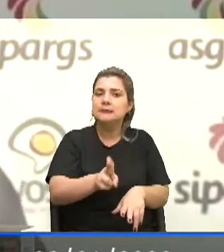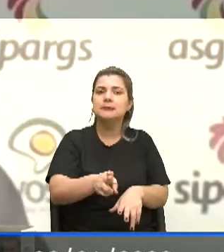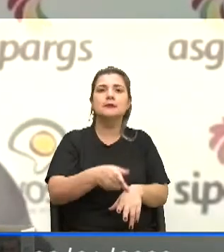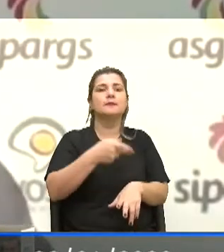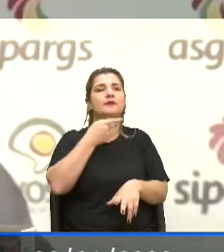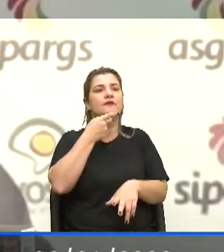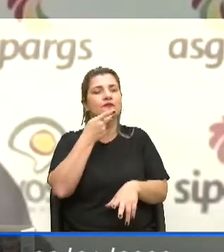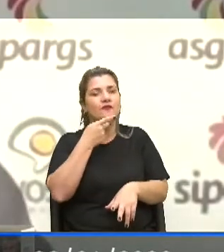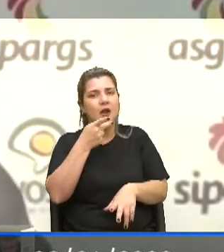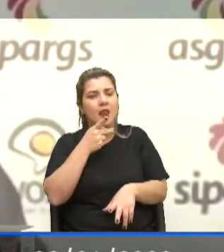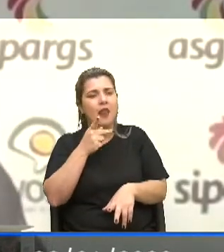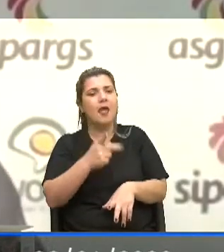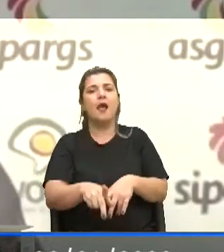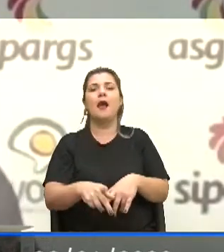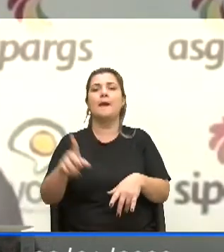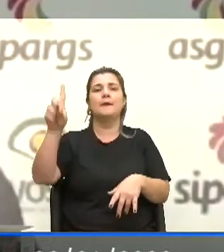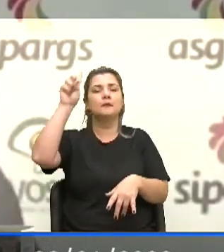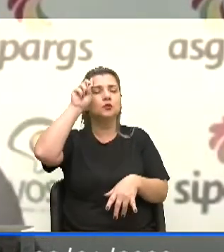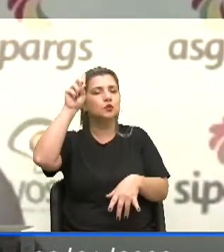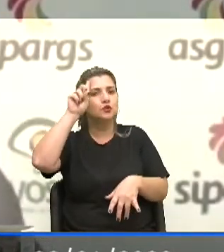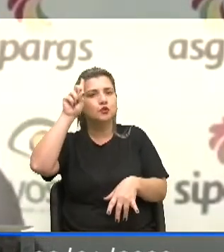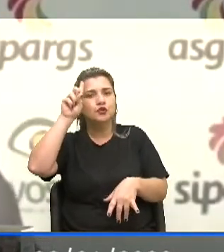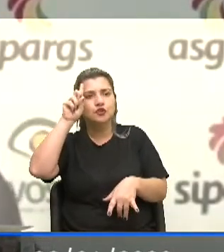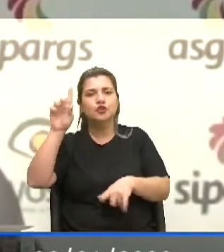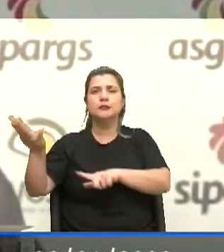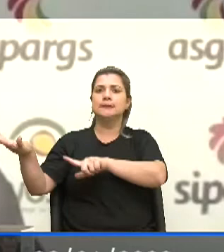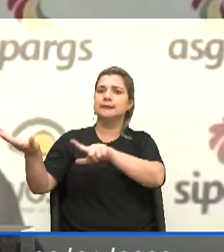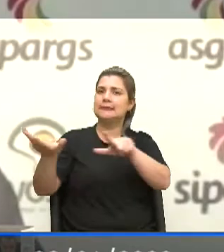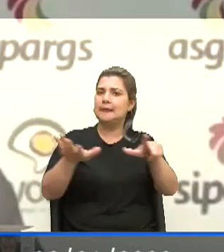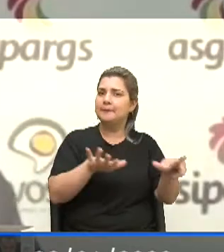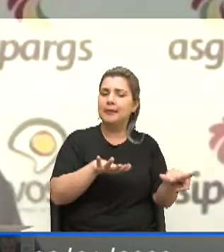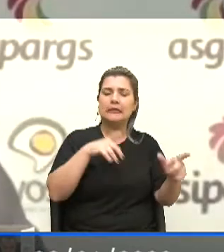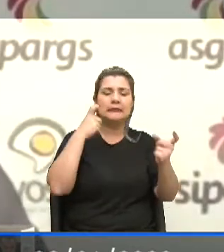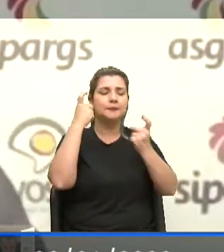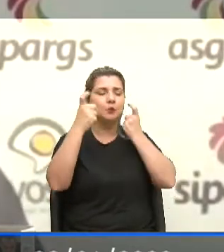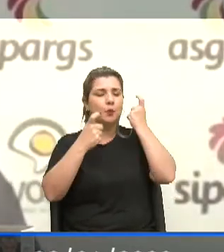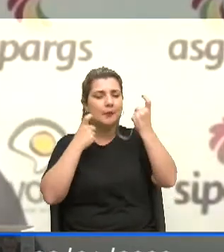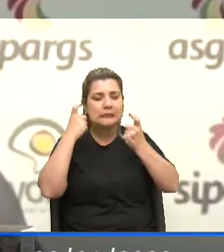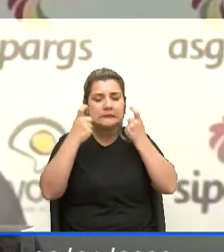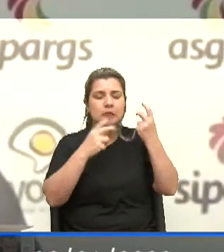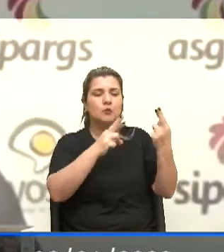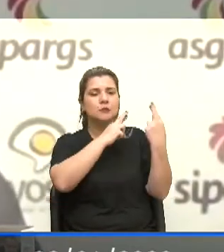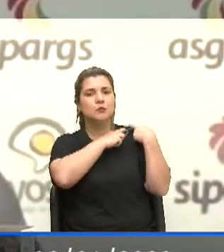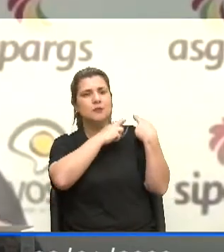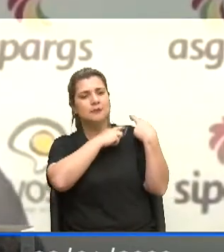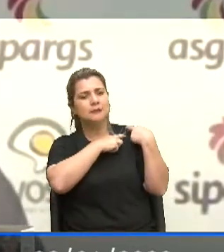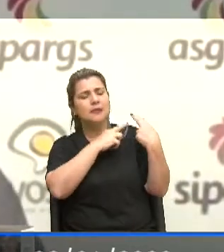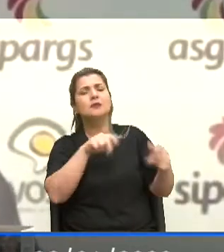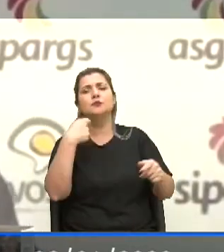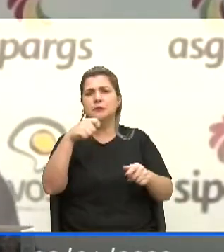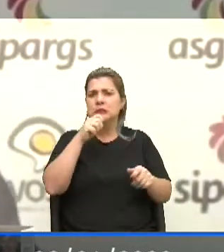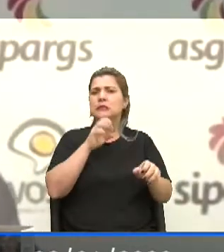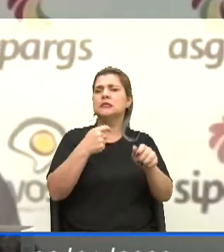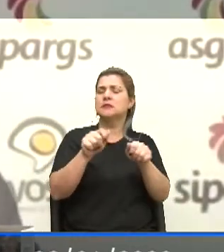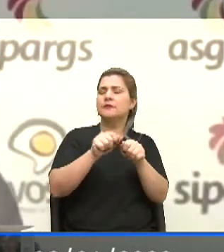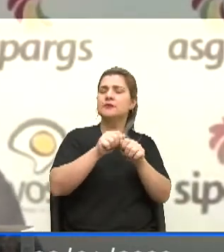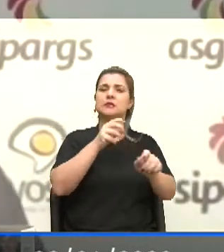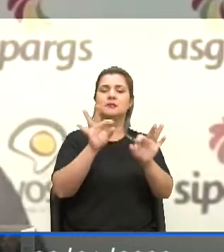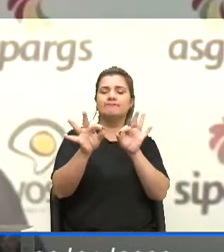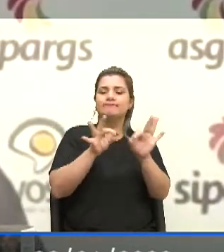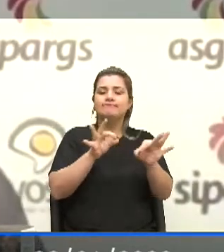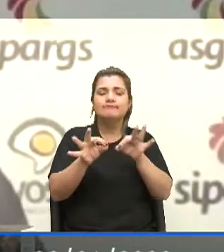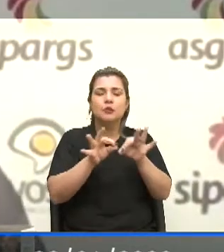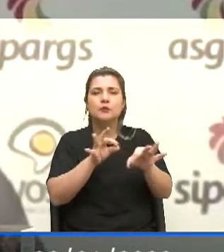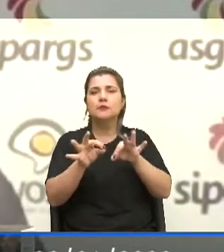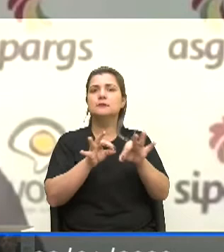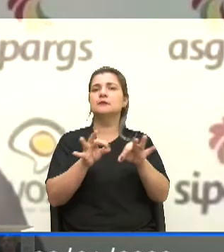fazem parte de nossa base, essa preocupação e a responsabilidade. Temos que fazer ajustes, como já citamos anteriormente,